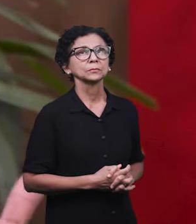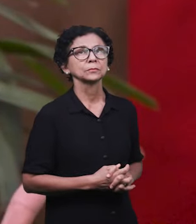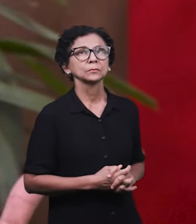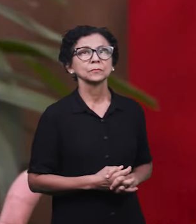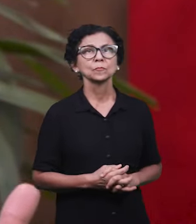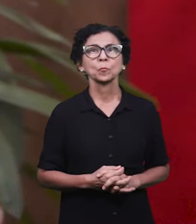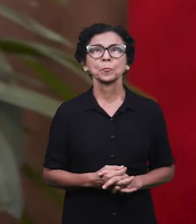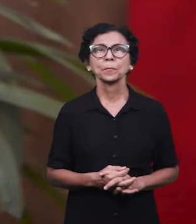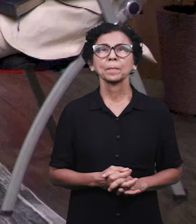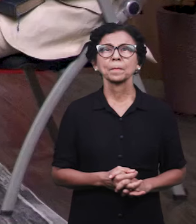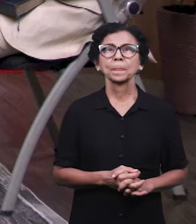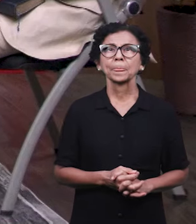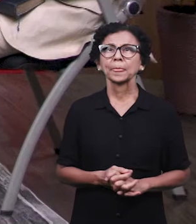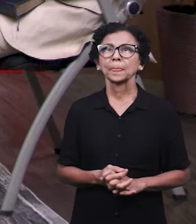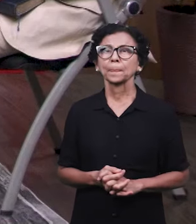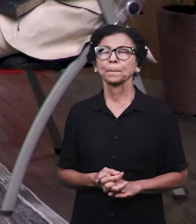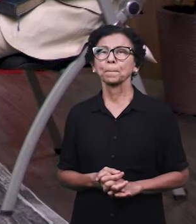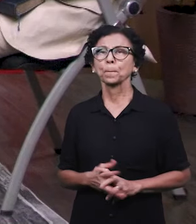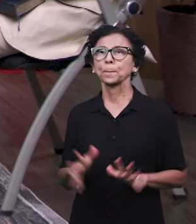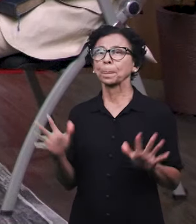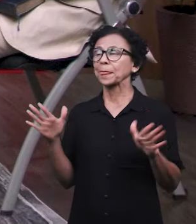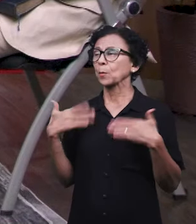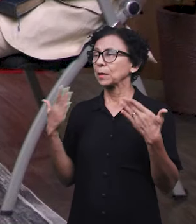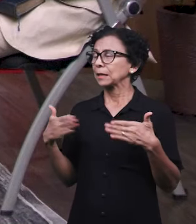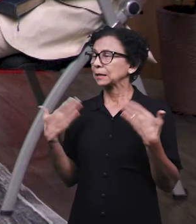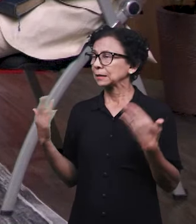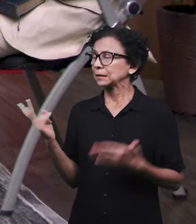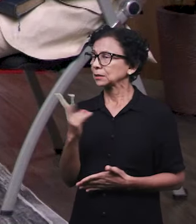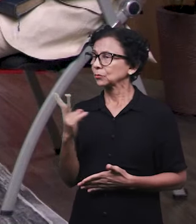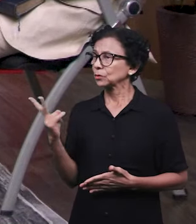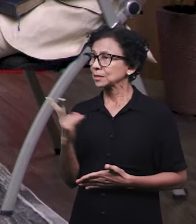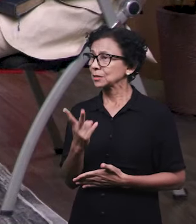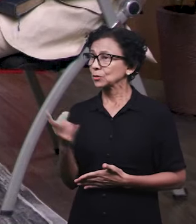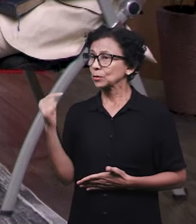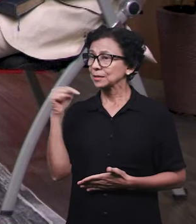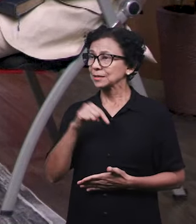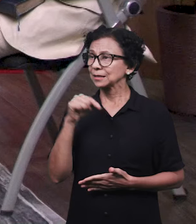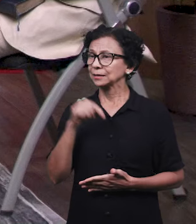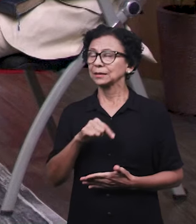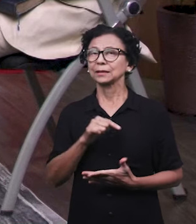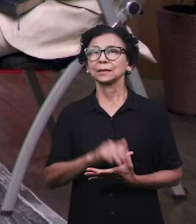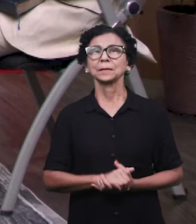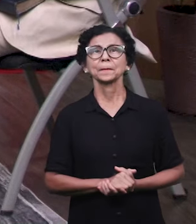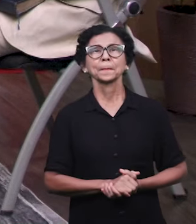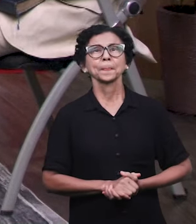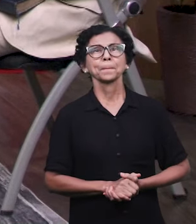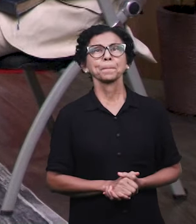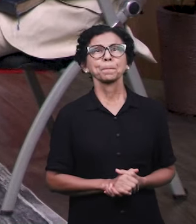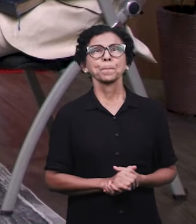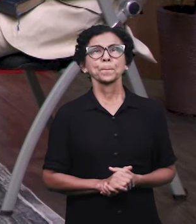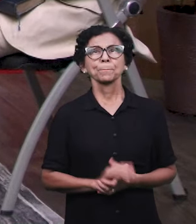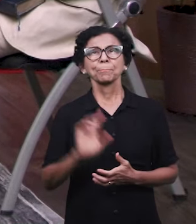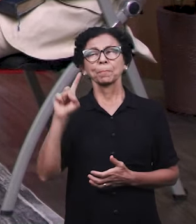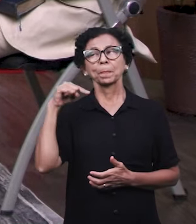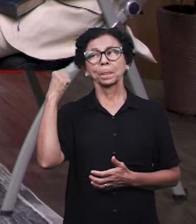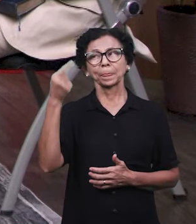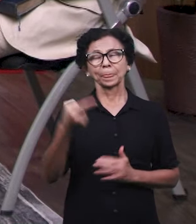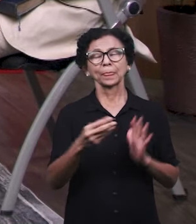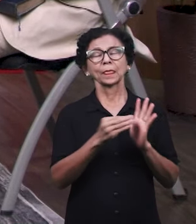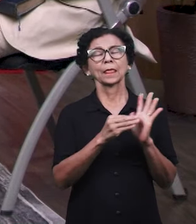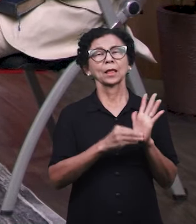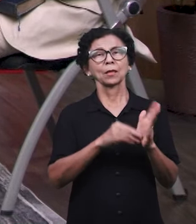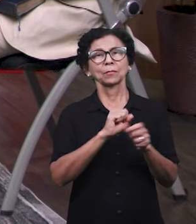né, Fernanda? E nós contamos com vocês no nosso próximo episódio para dar continuidade a essa conversa tão importante para